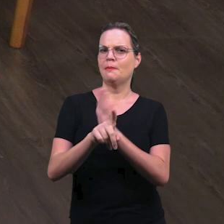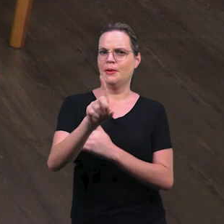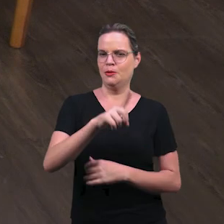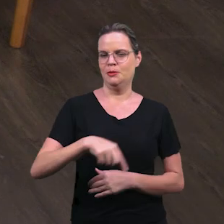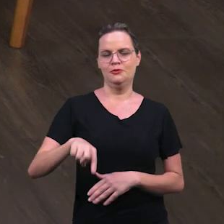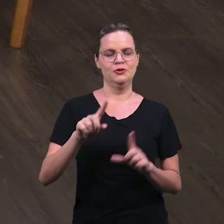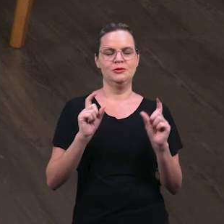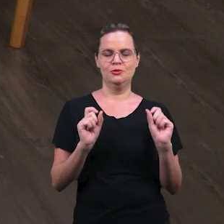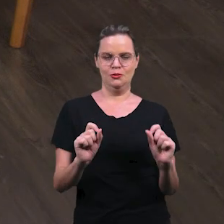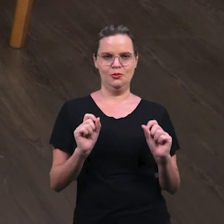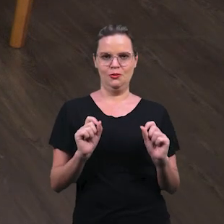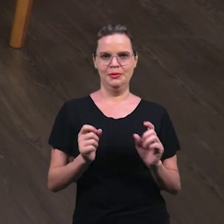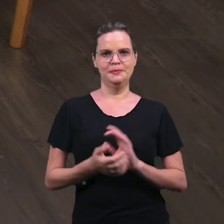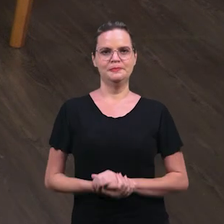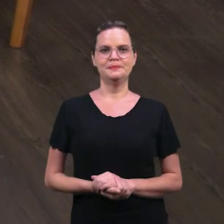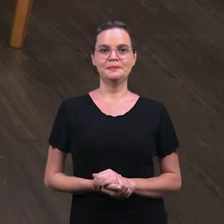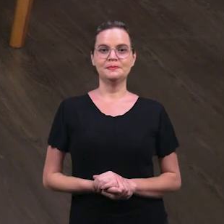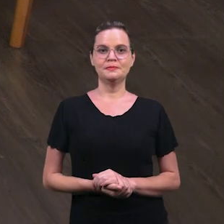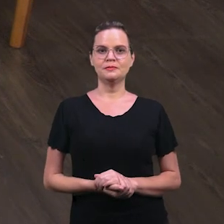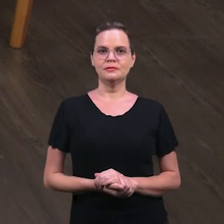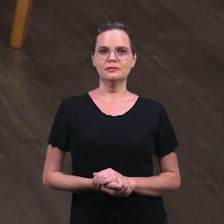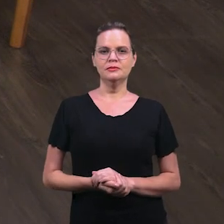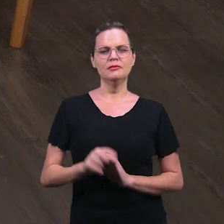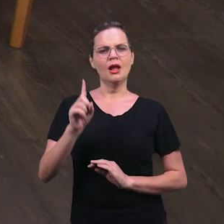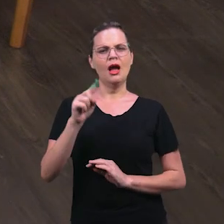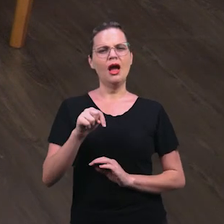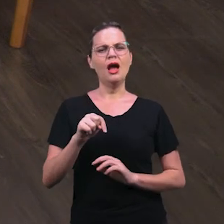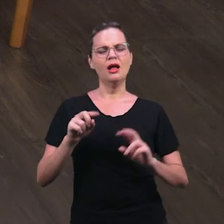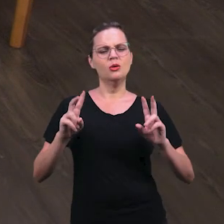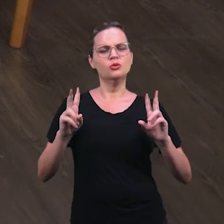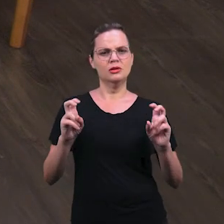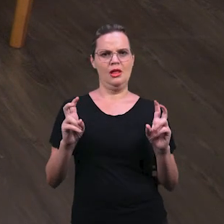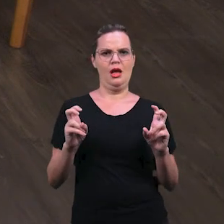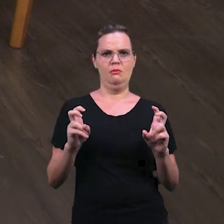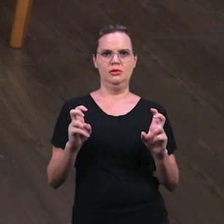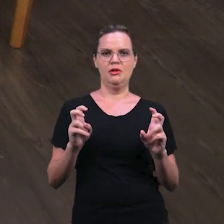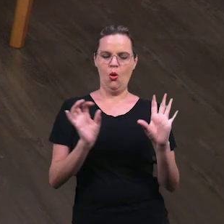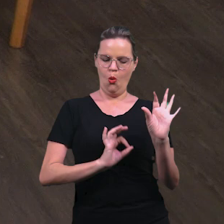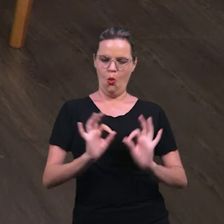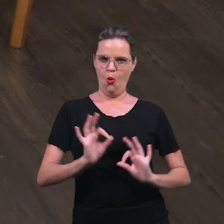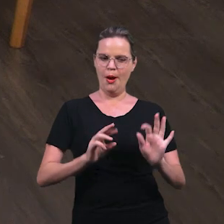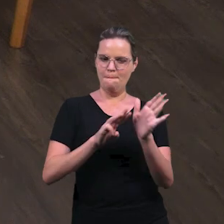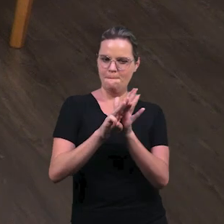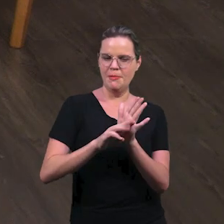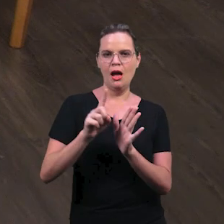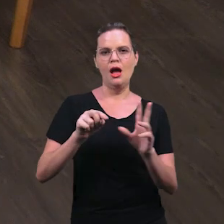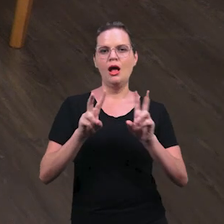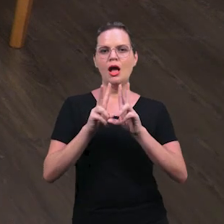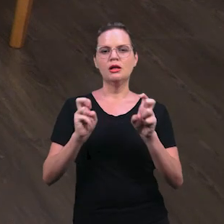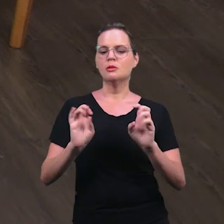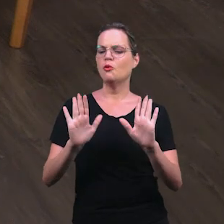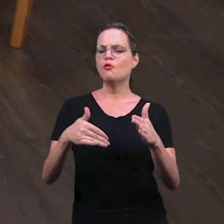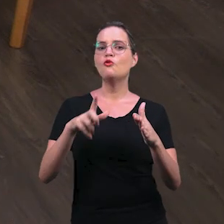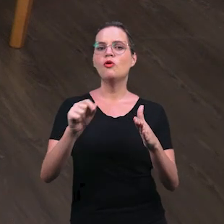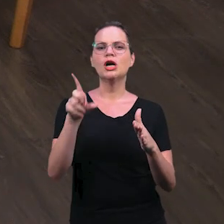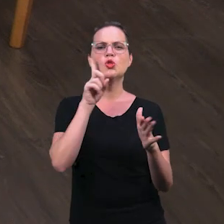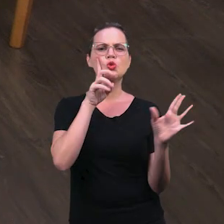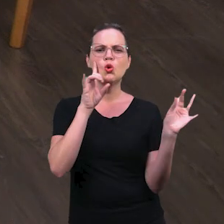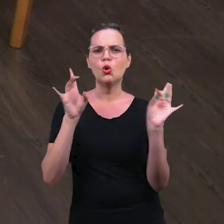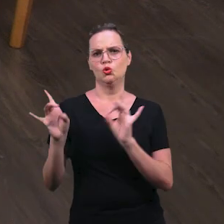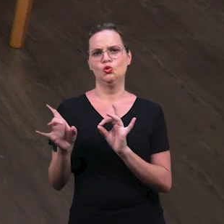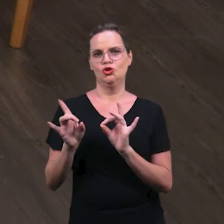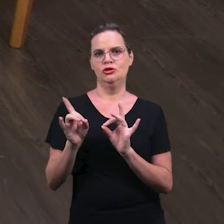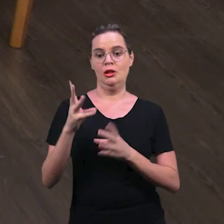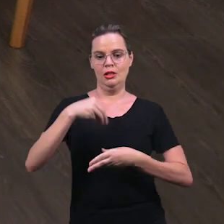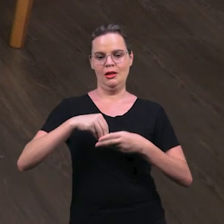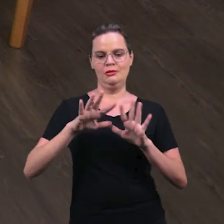fazer para vocês é a seguinte. É um tema, organização e método, é um tema muito voltado para o dia a dia,